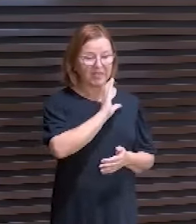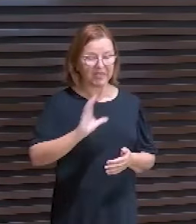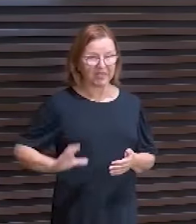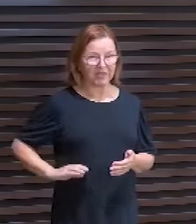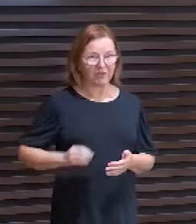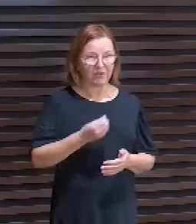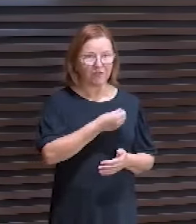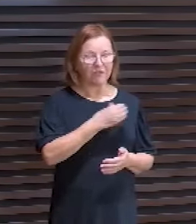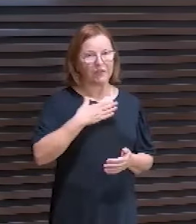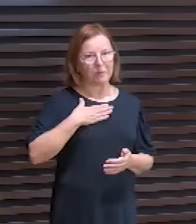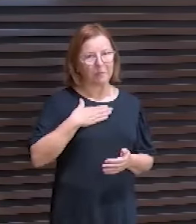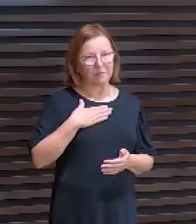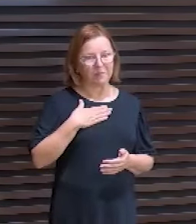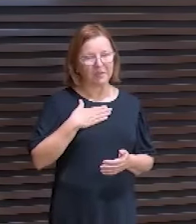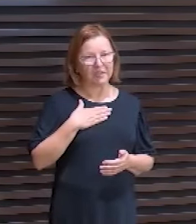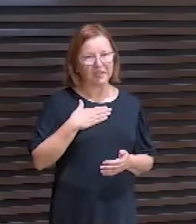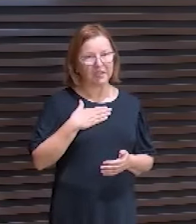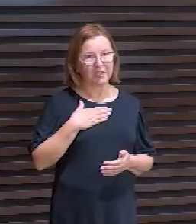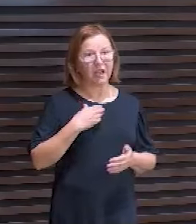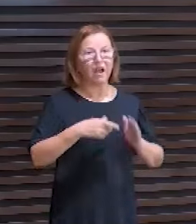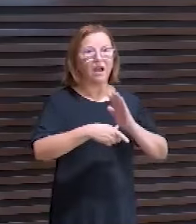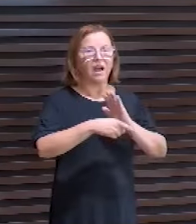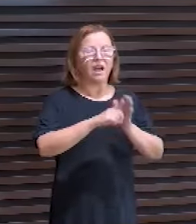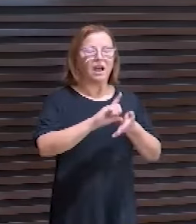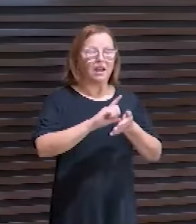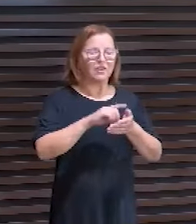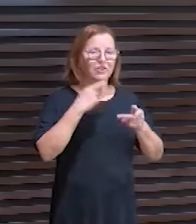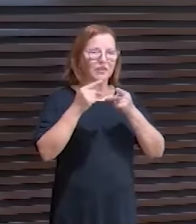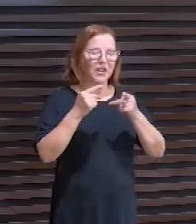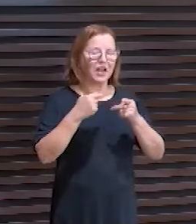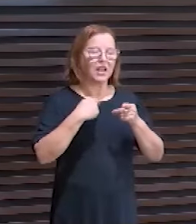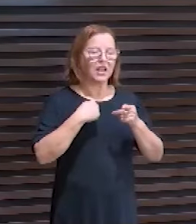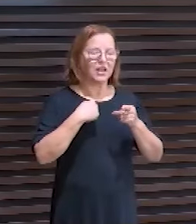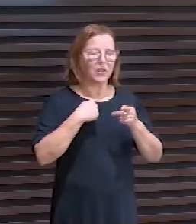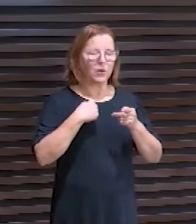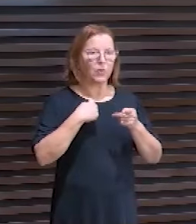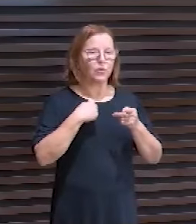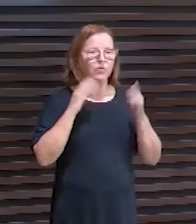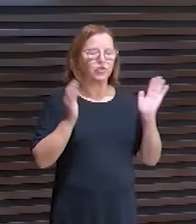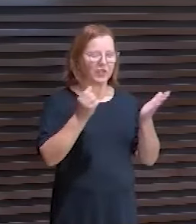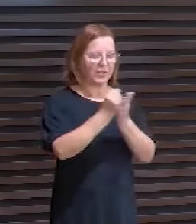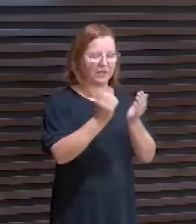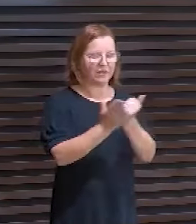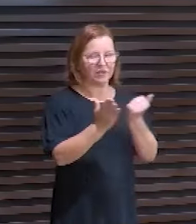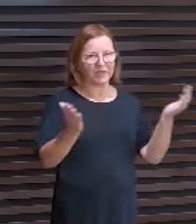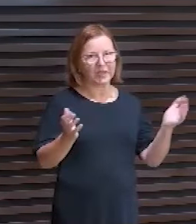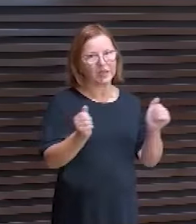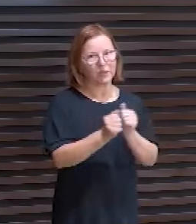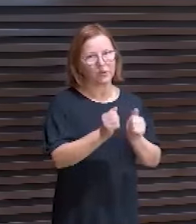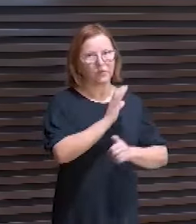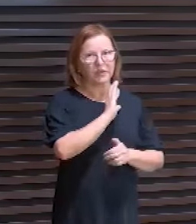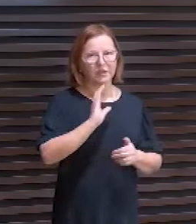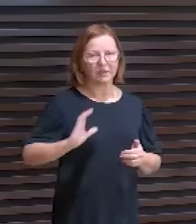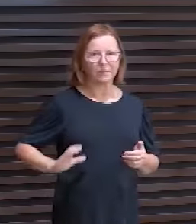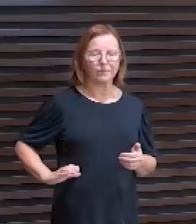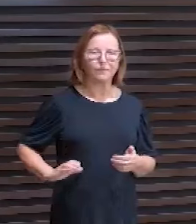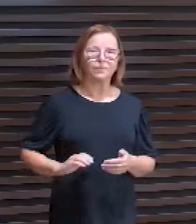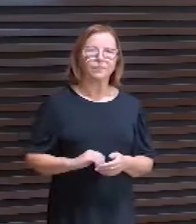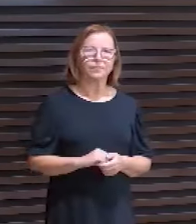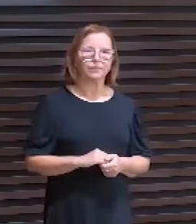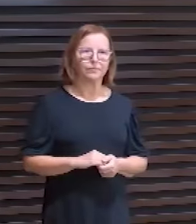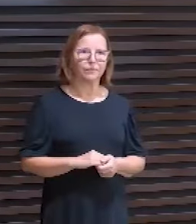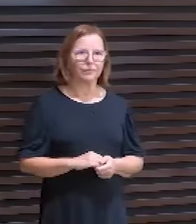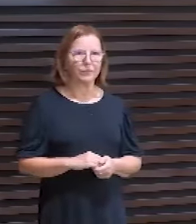dizermos eu estou crucificado ou crucificada com Cristo